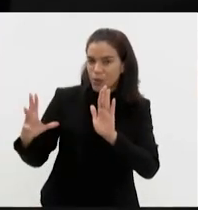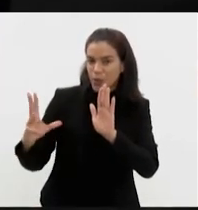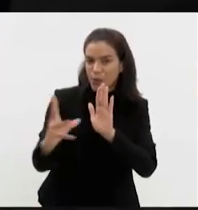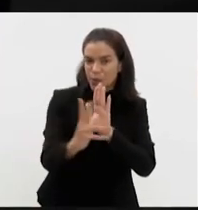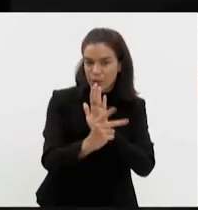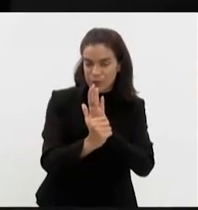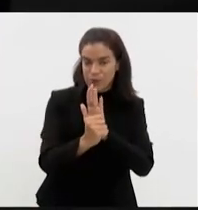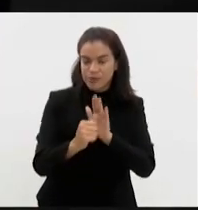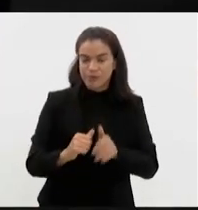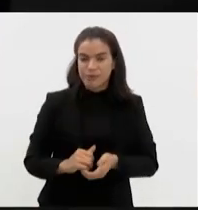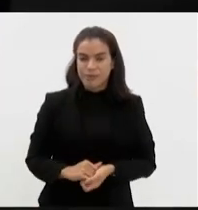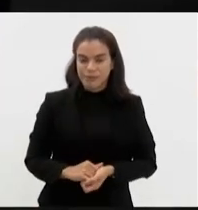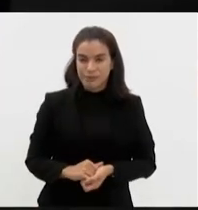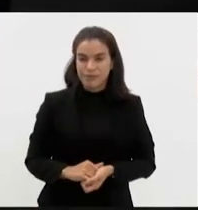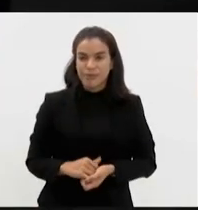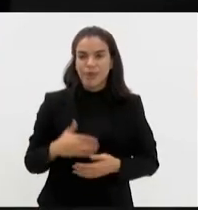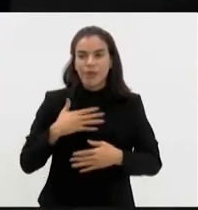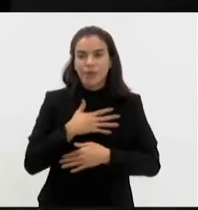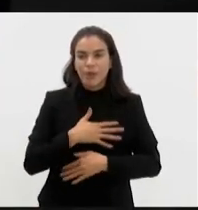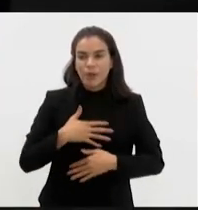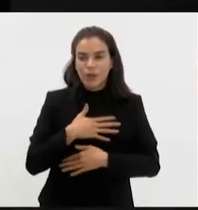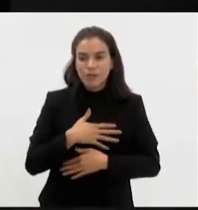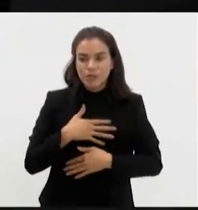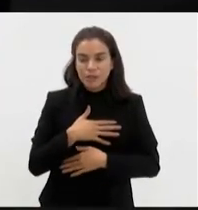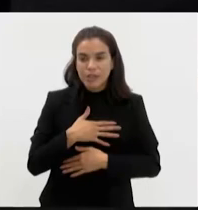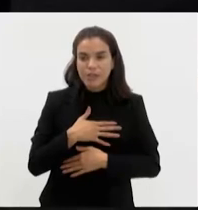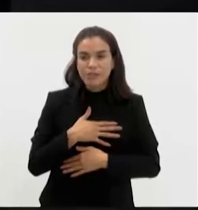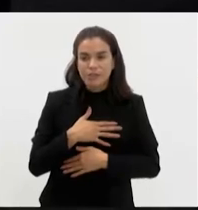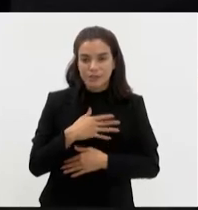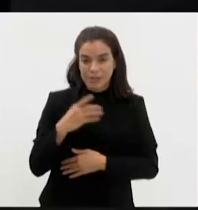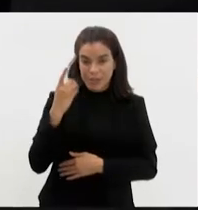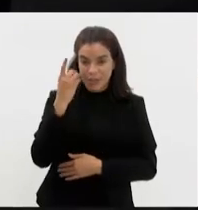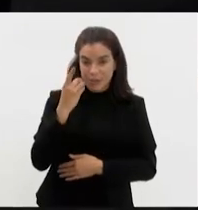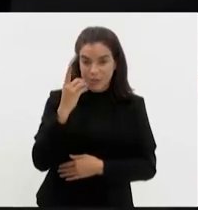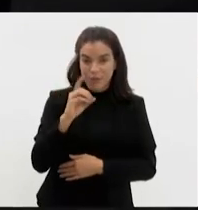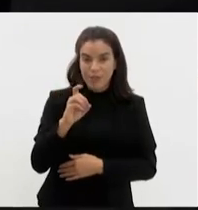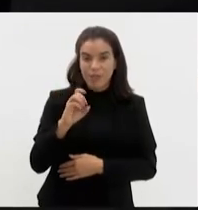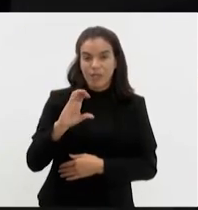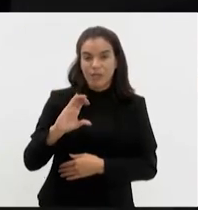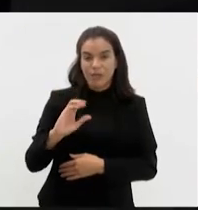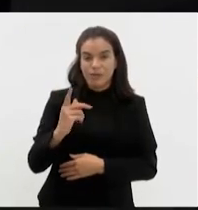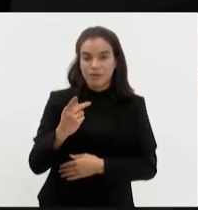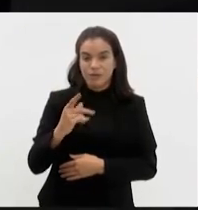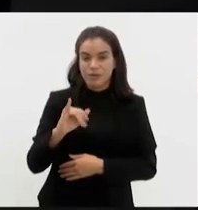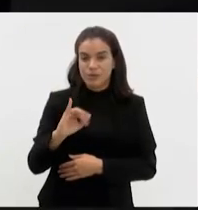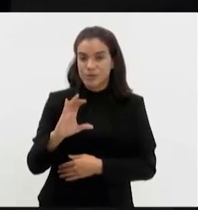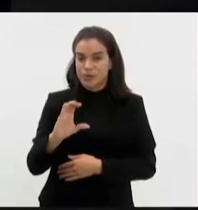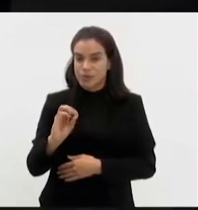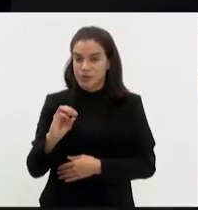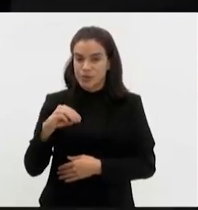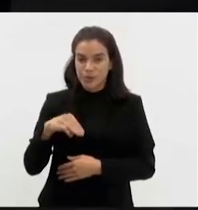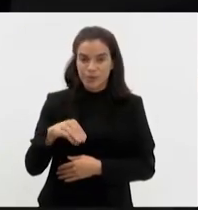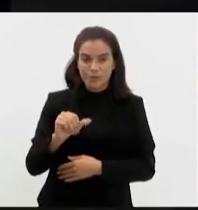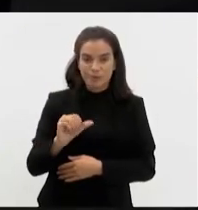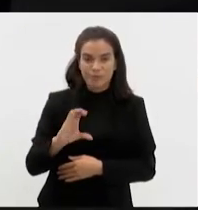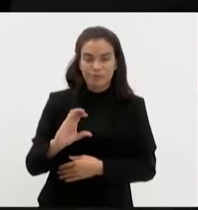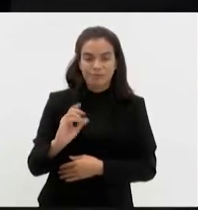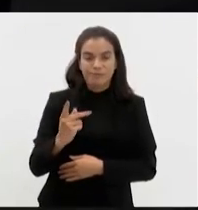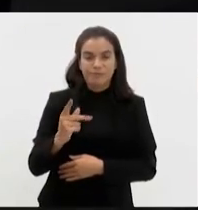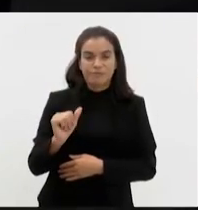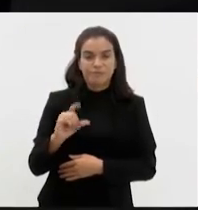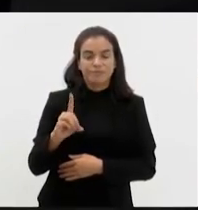sem distinção eu gostaria Deputado Chico Machado seja bem-vindo também eu